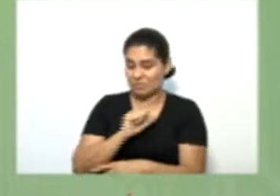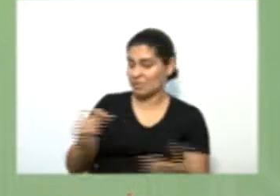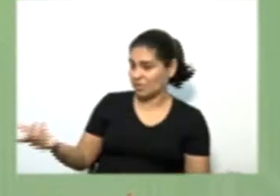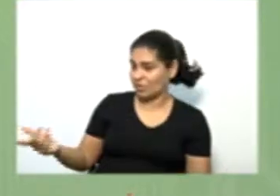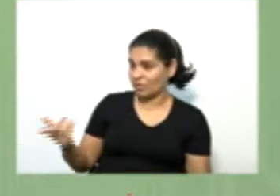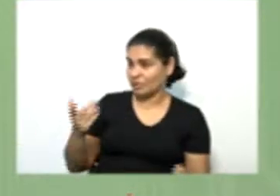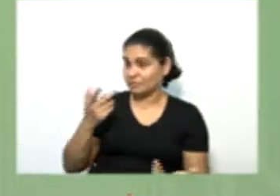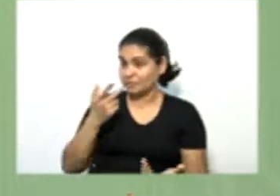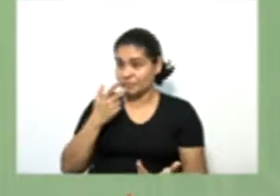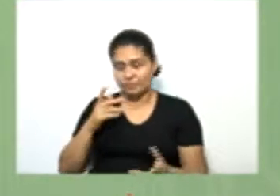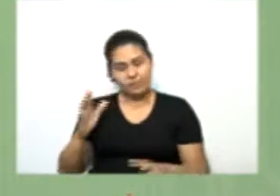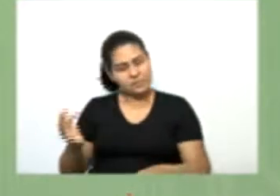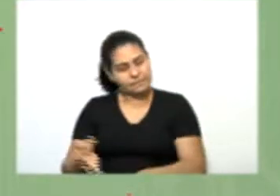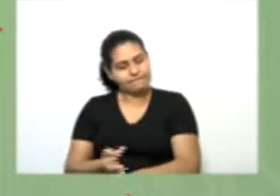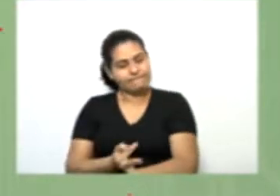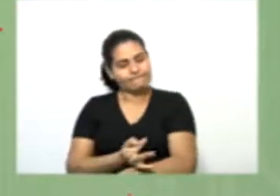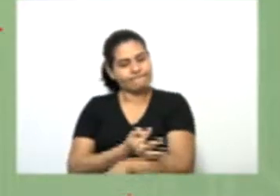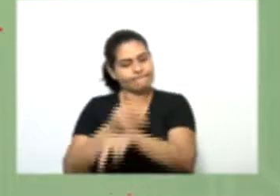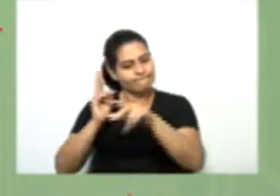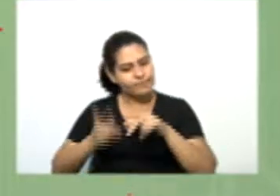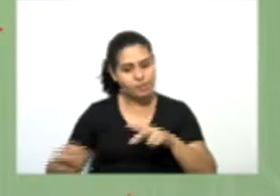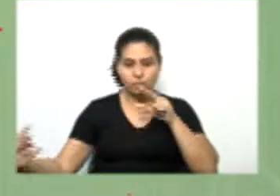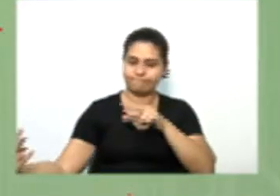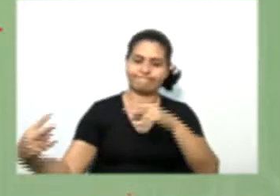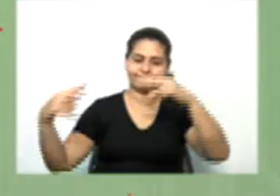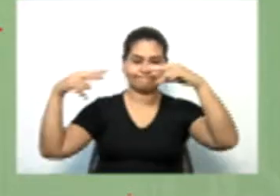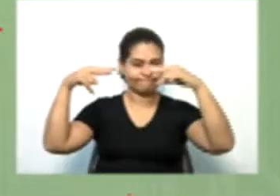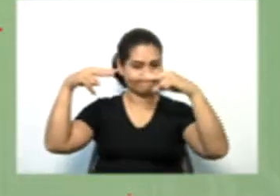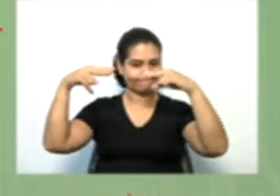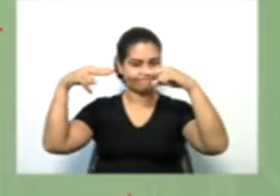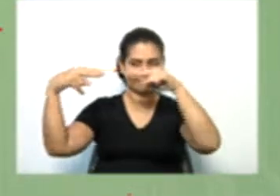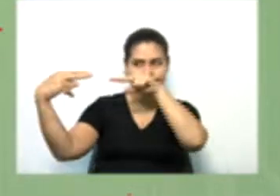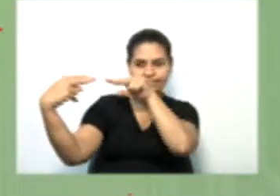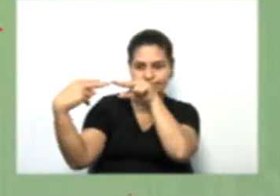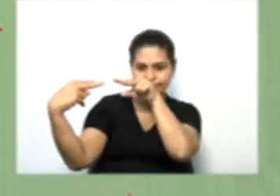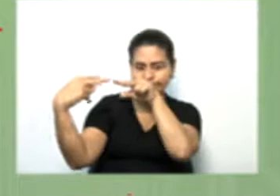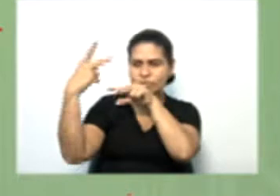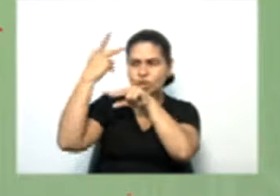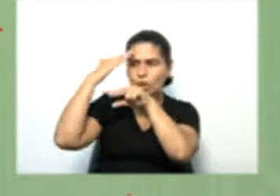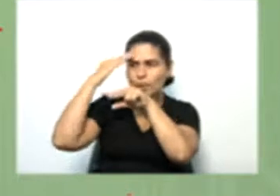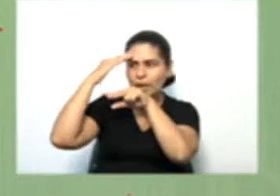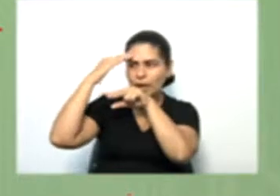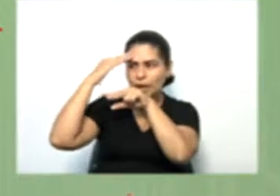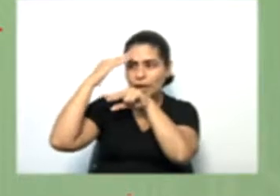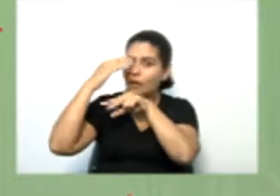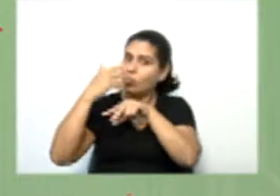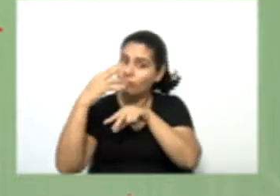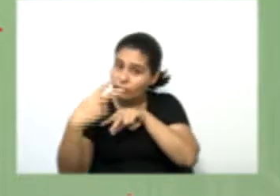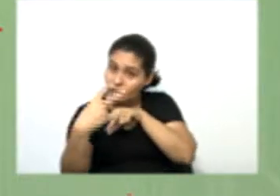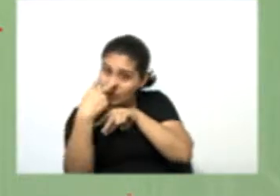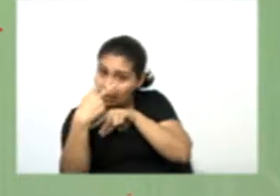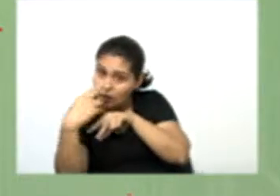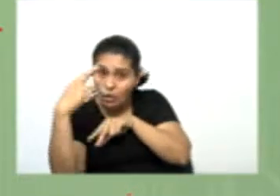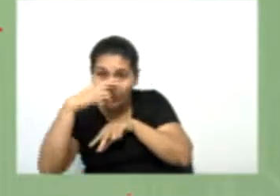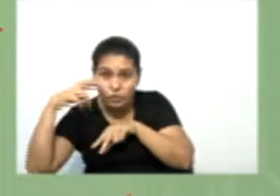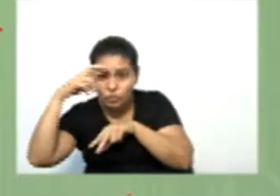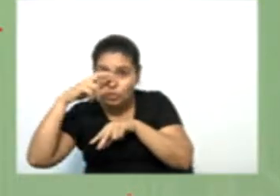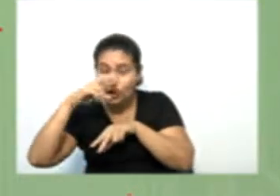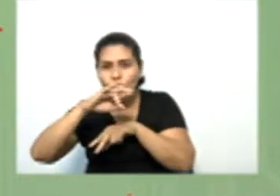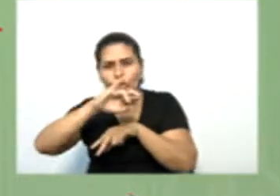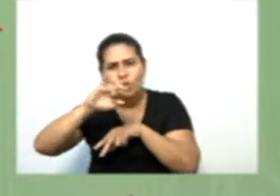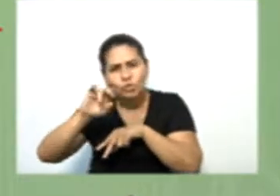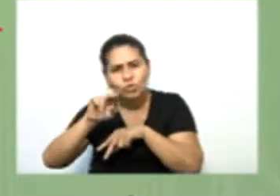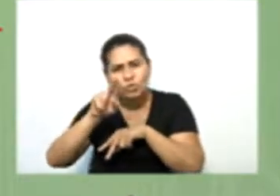e manter o contato visual, como eu falei, de forma normal. Chamo a atenção para evitar o